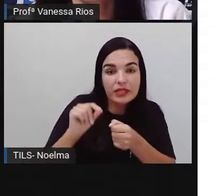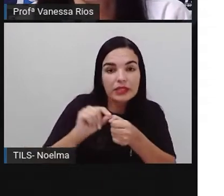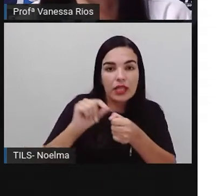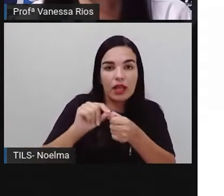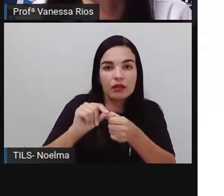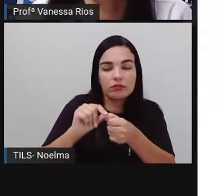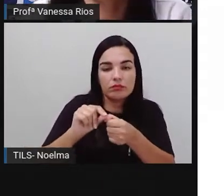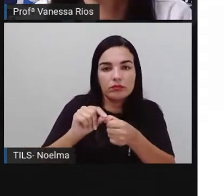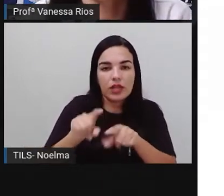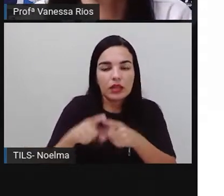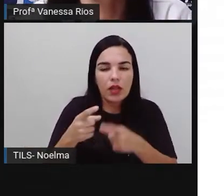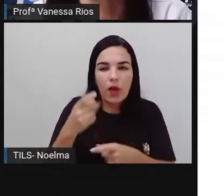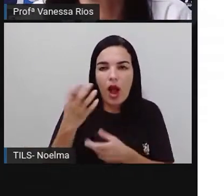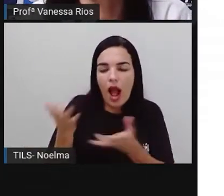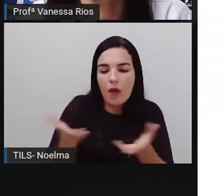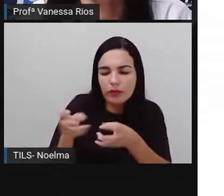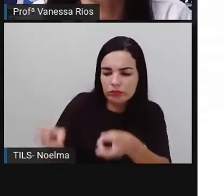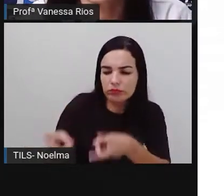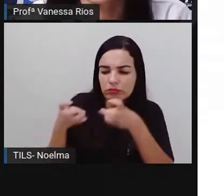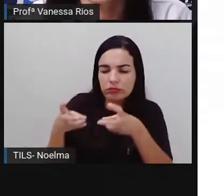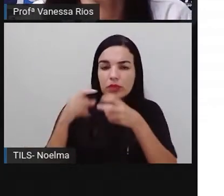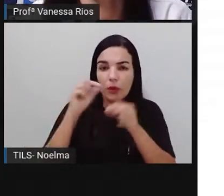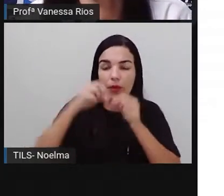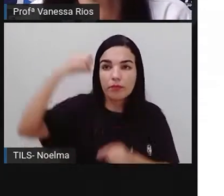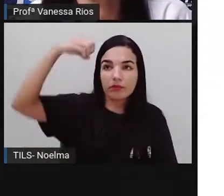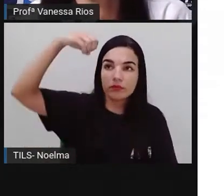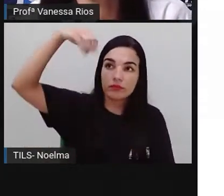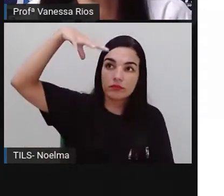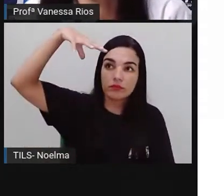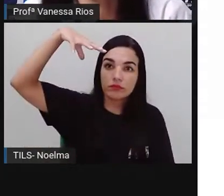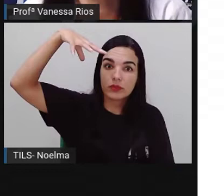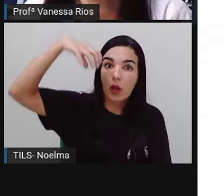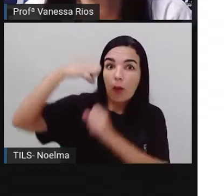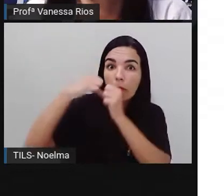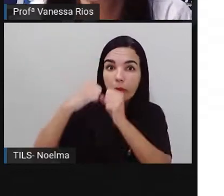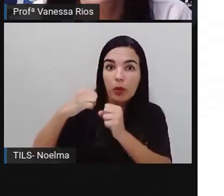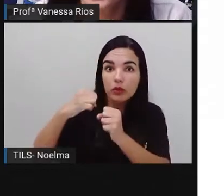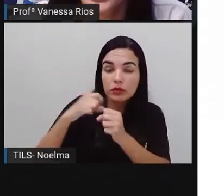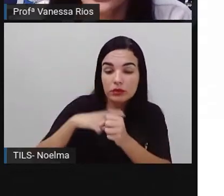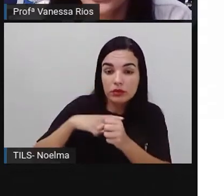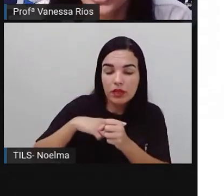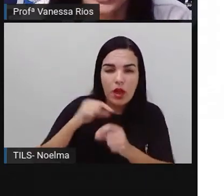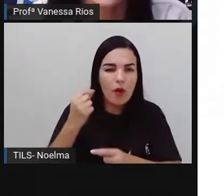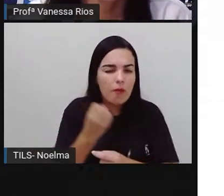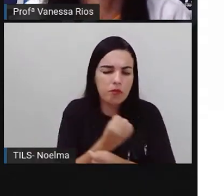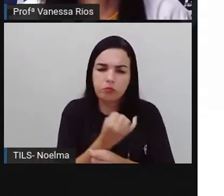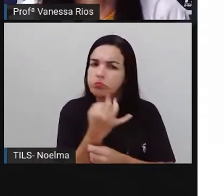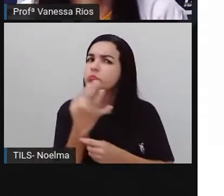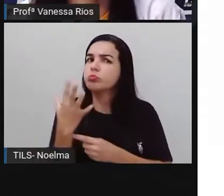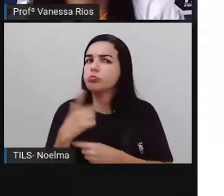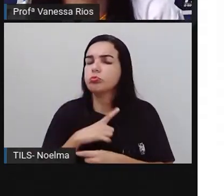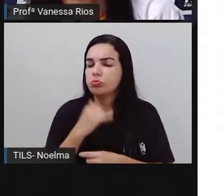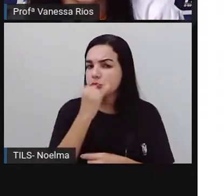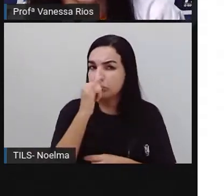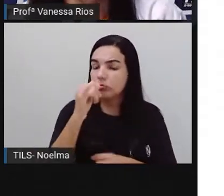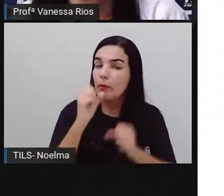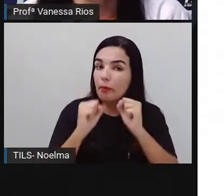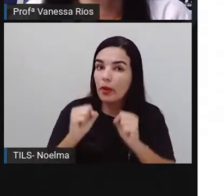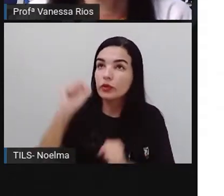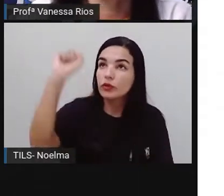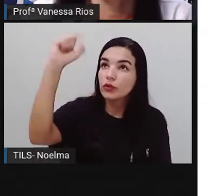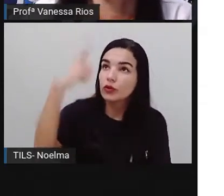observa aí que as lâmpadas elas podem acender recebendo diversos tipos de energia. Energia